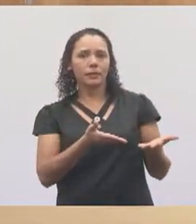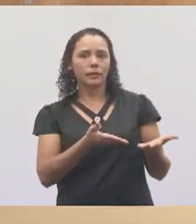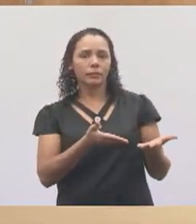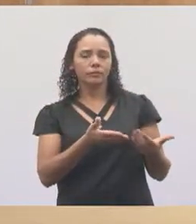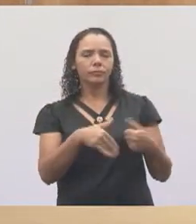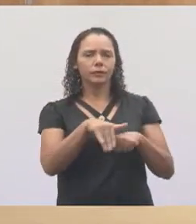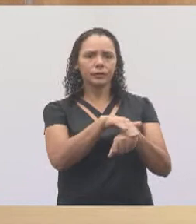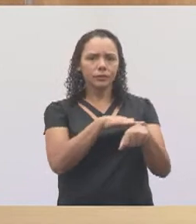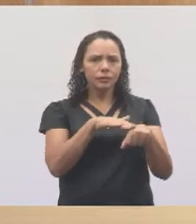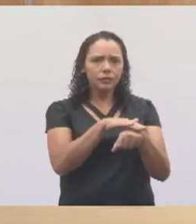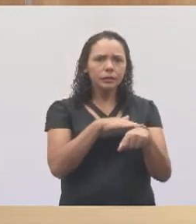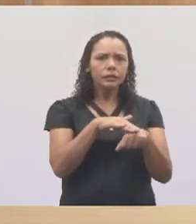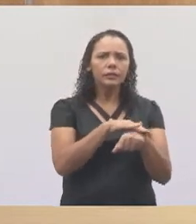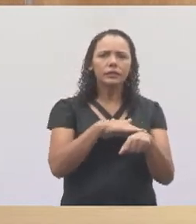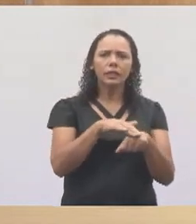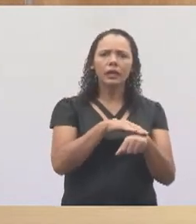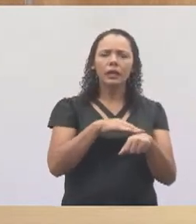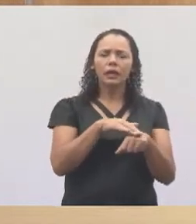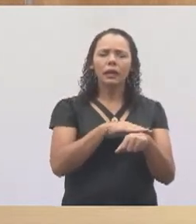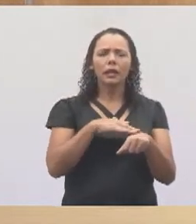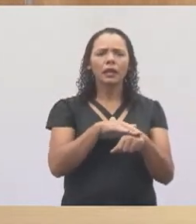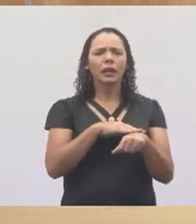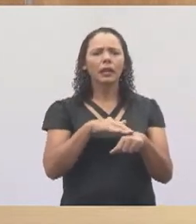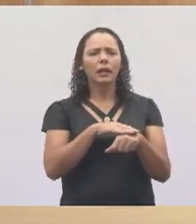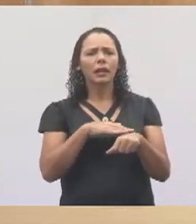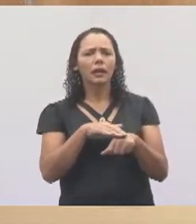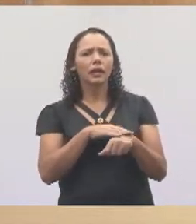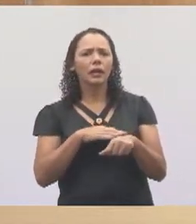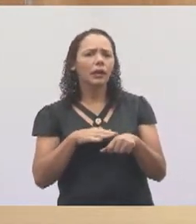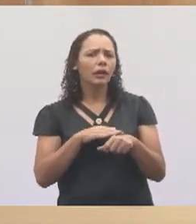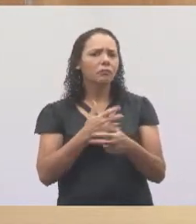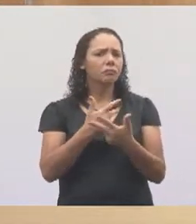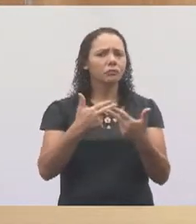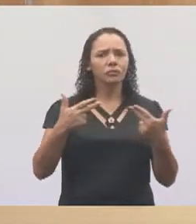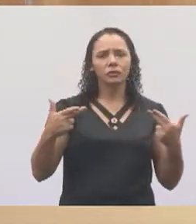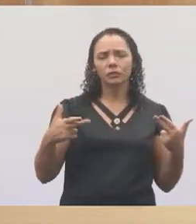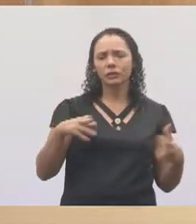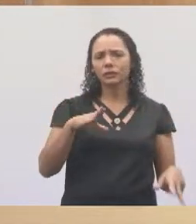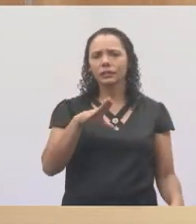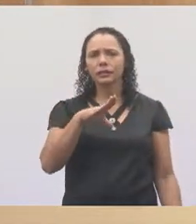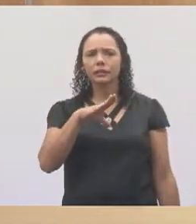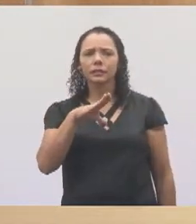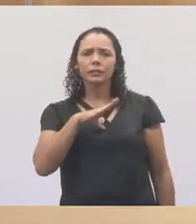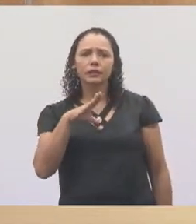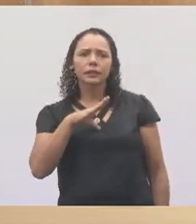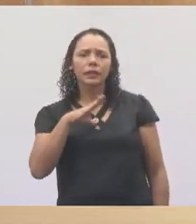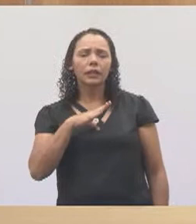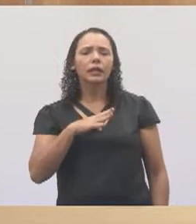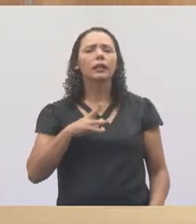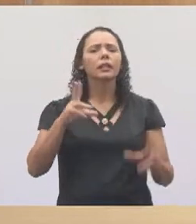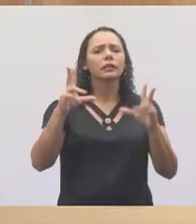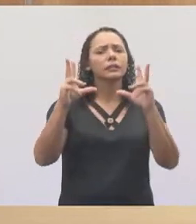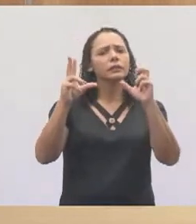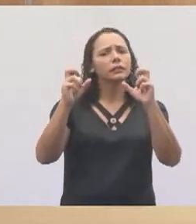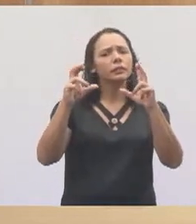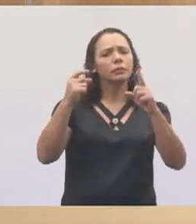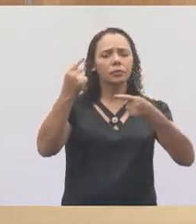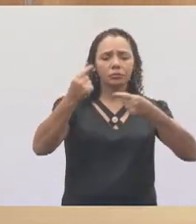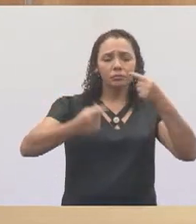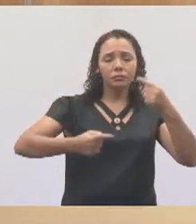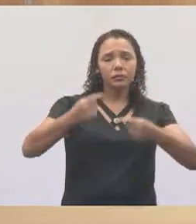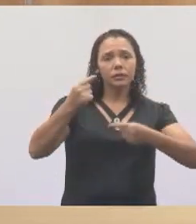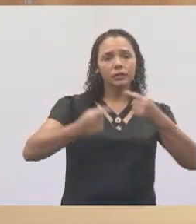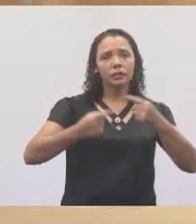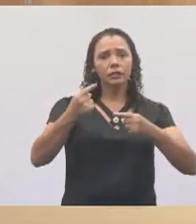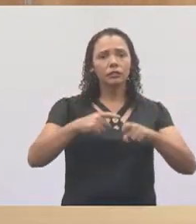gente ficava um bom tempo conversando sobre as coisas da cidade, sobre as coisas da política, e para mim era